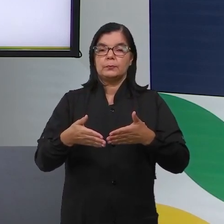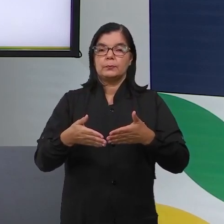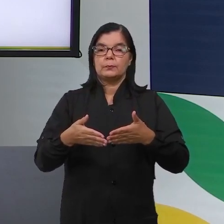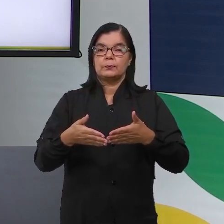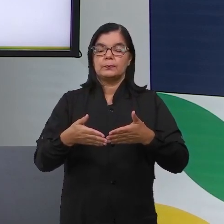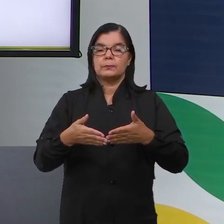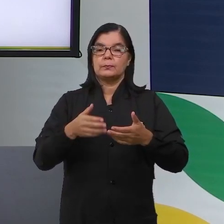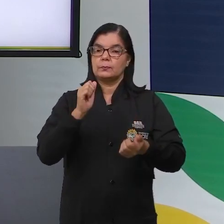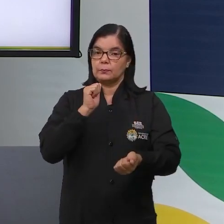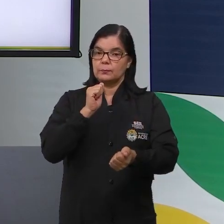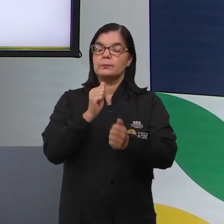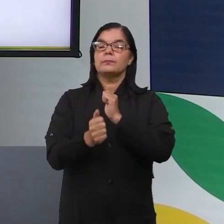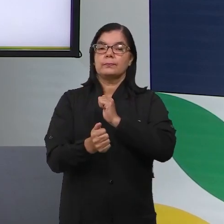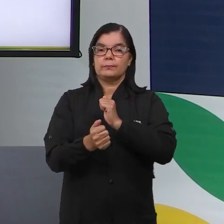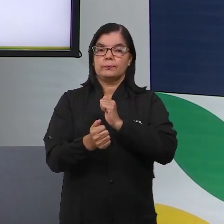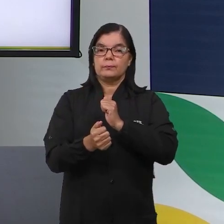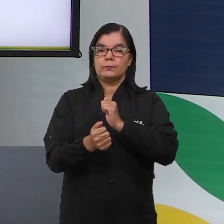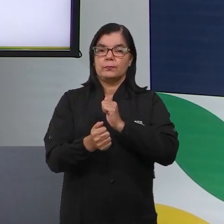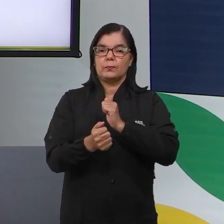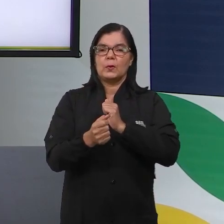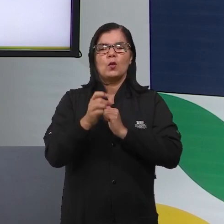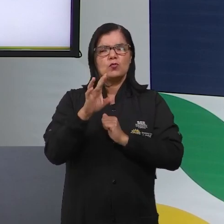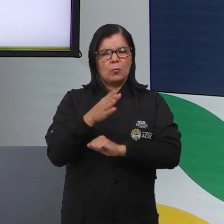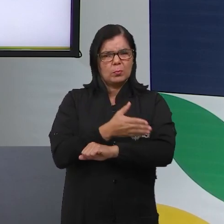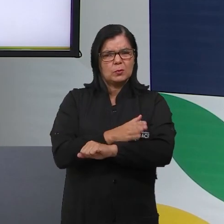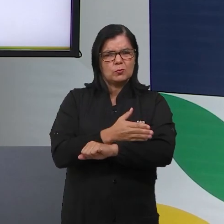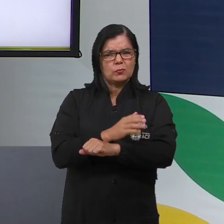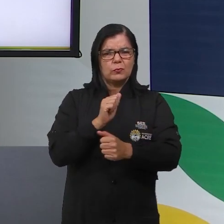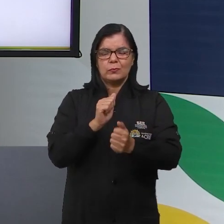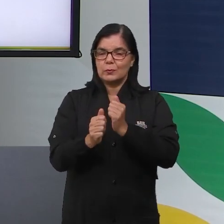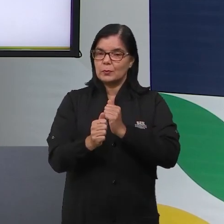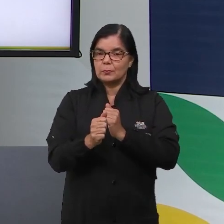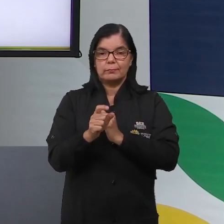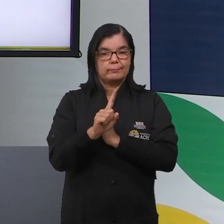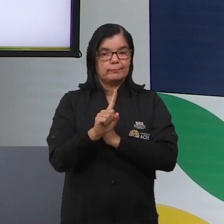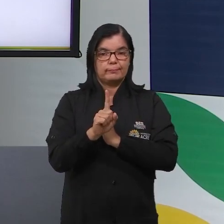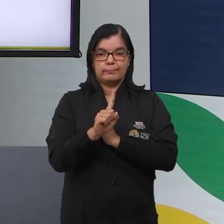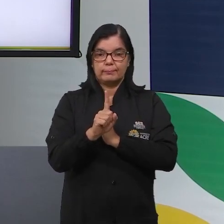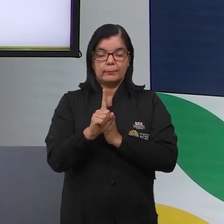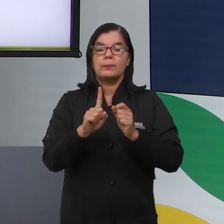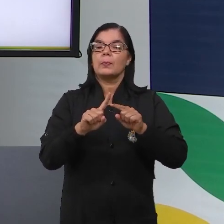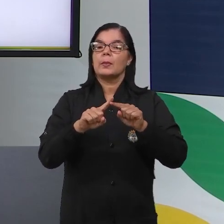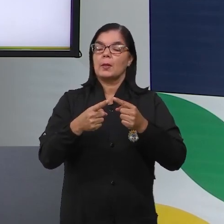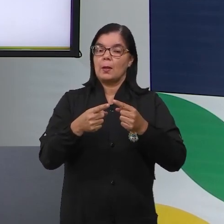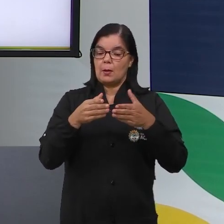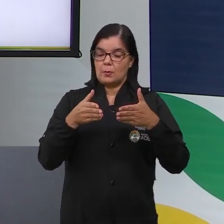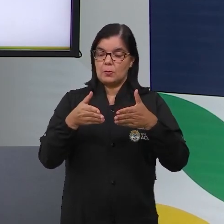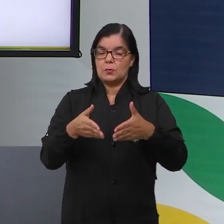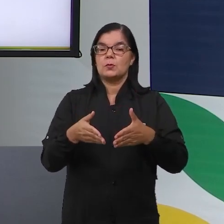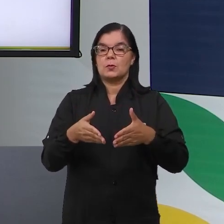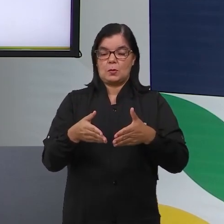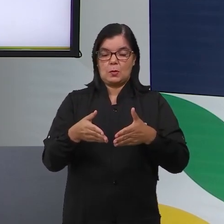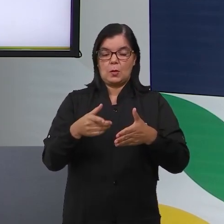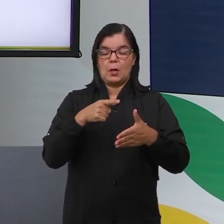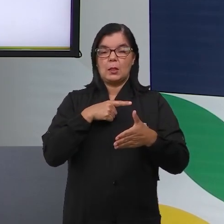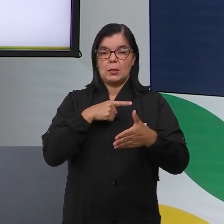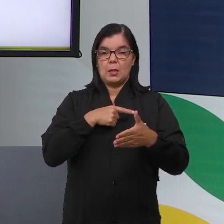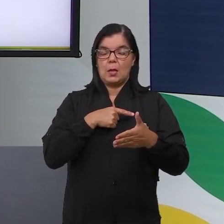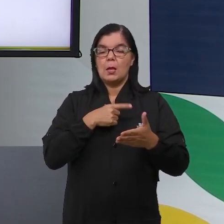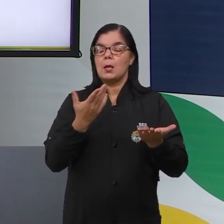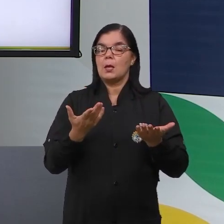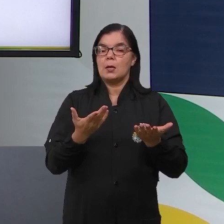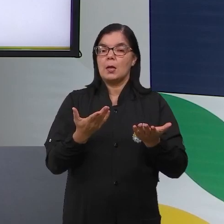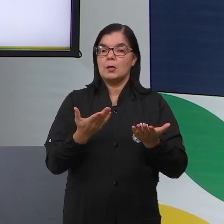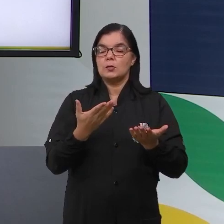direcionada para o futebol. Só praticam futebol? Não foi isso que eu disse. É direcionada, tem essa